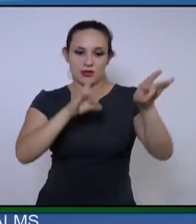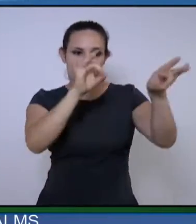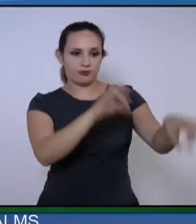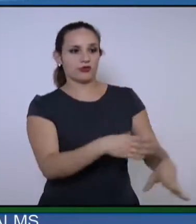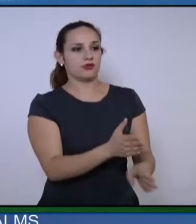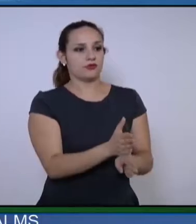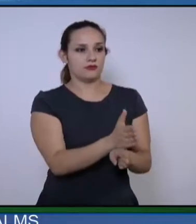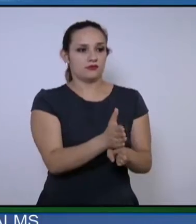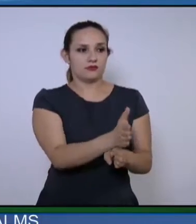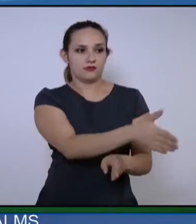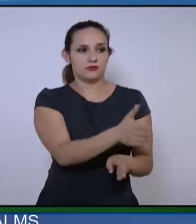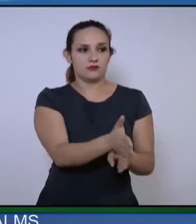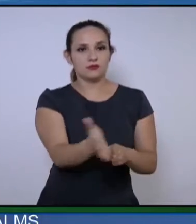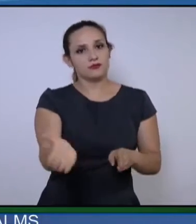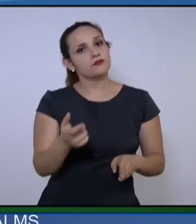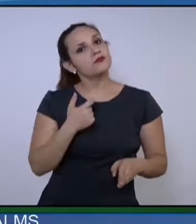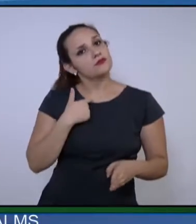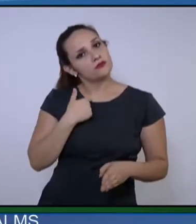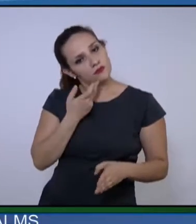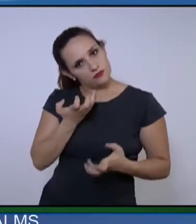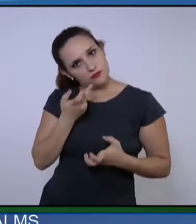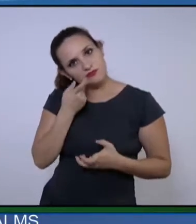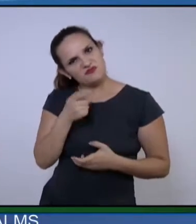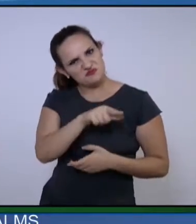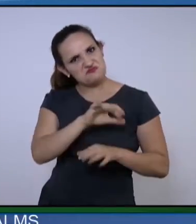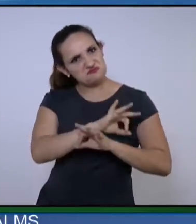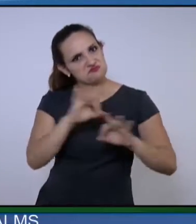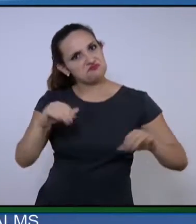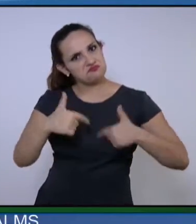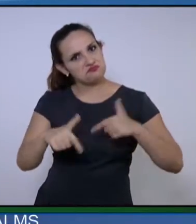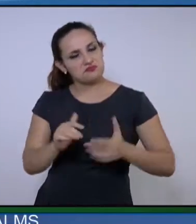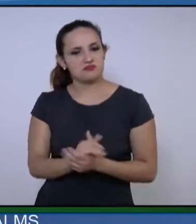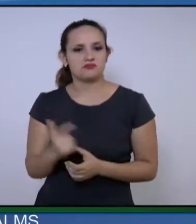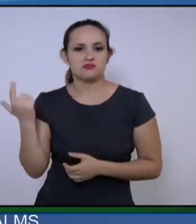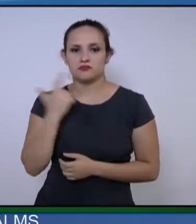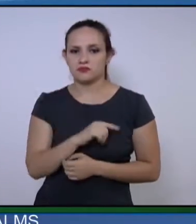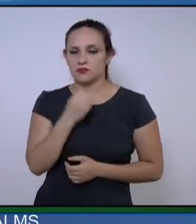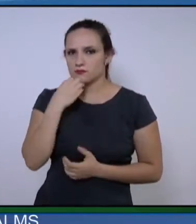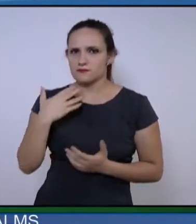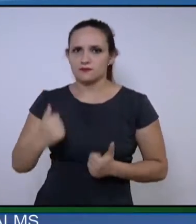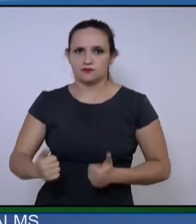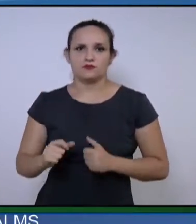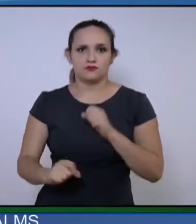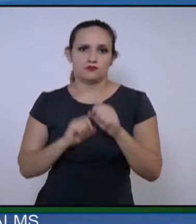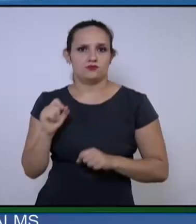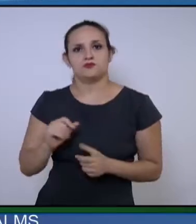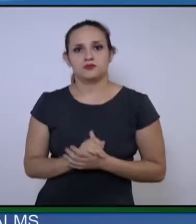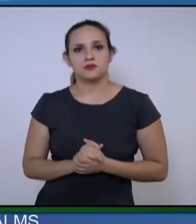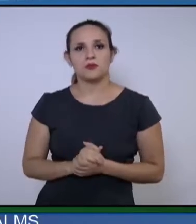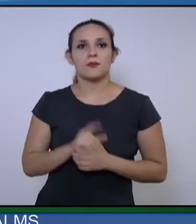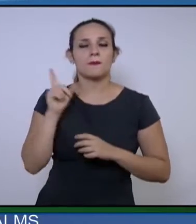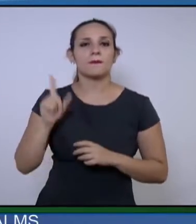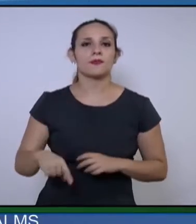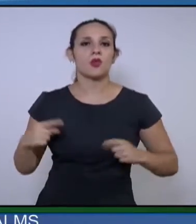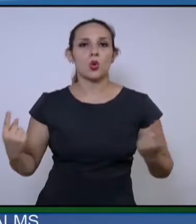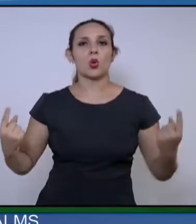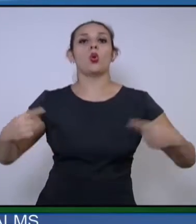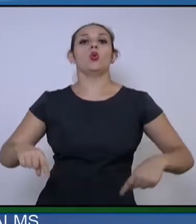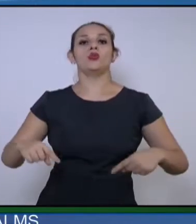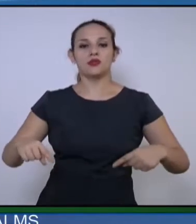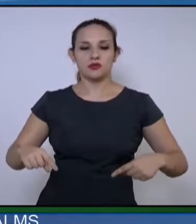excelente trabalho e já comentou desta tribuna o quanto funcionou a questão do